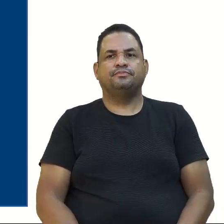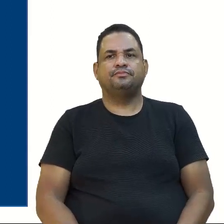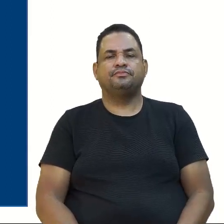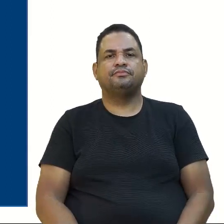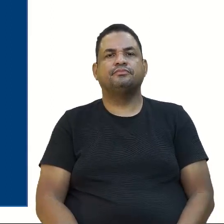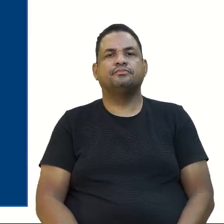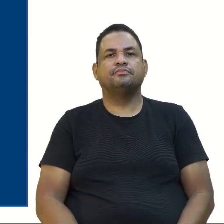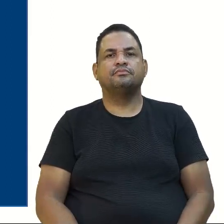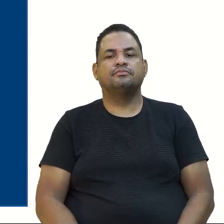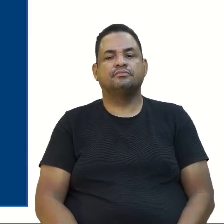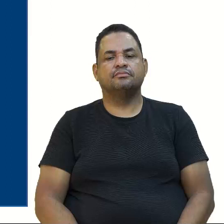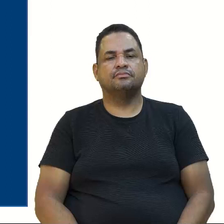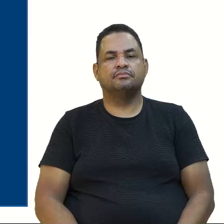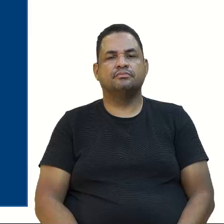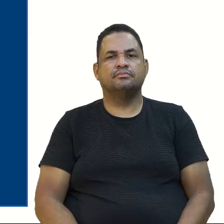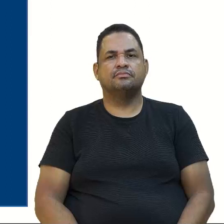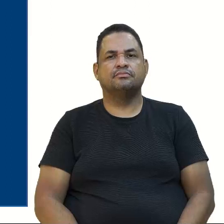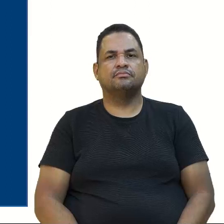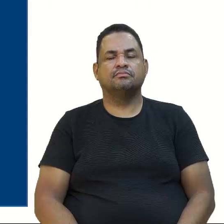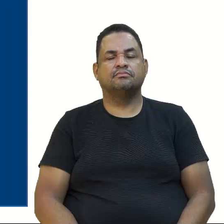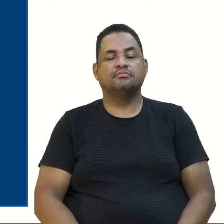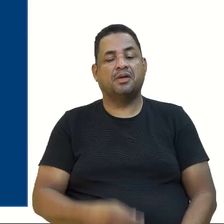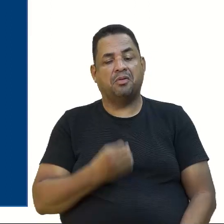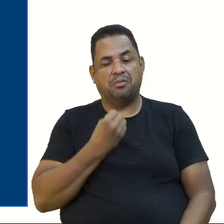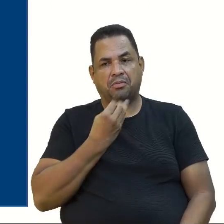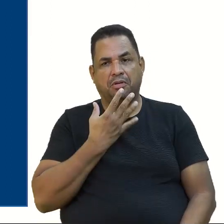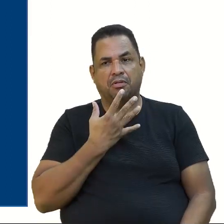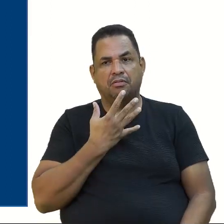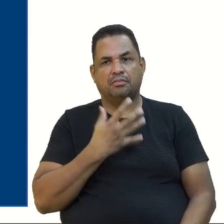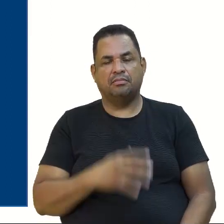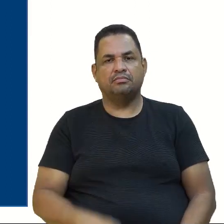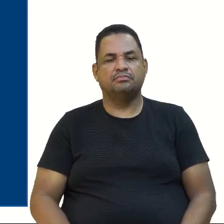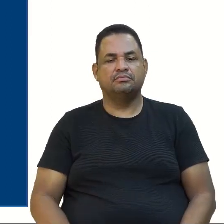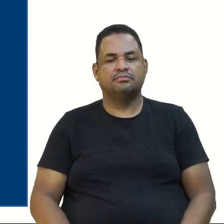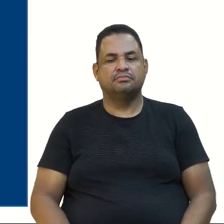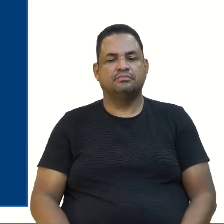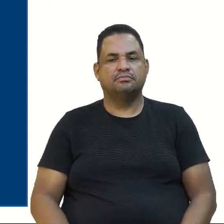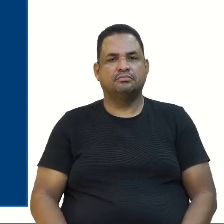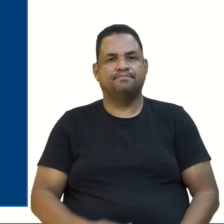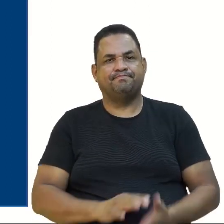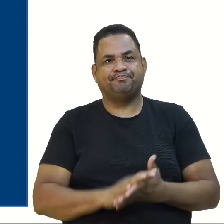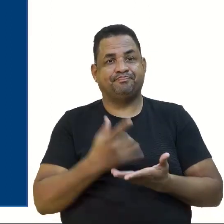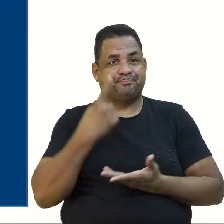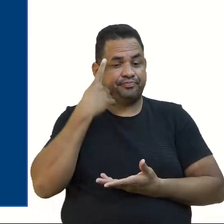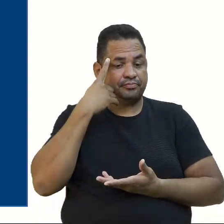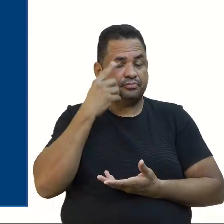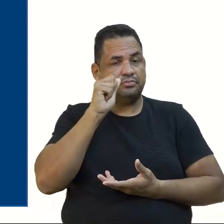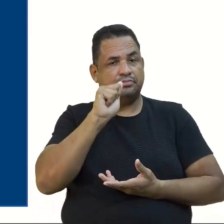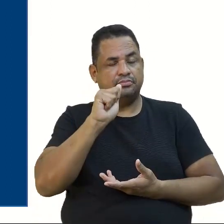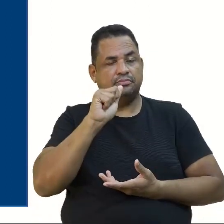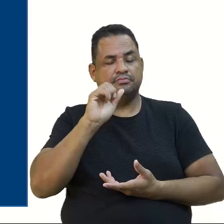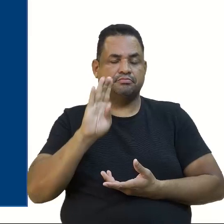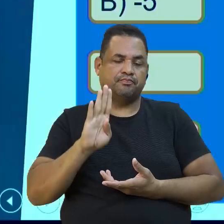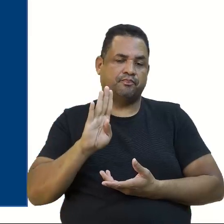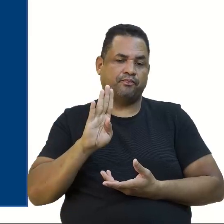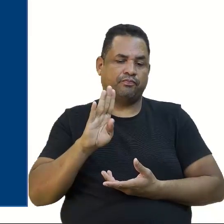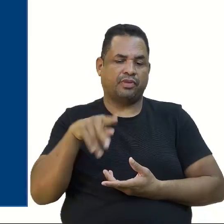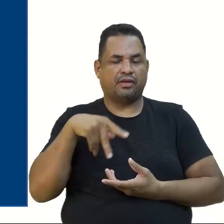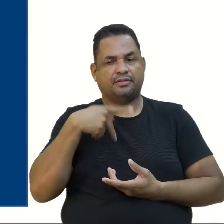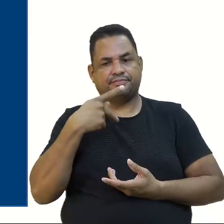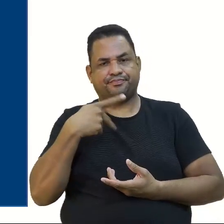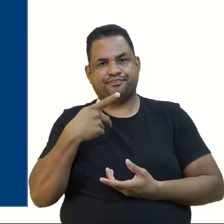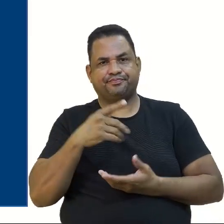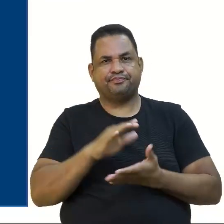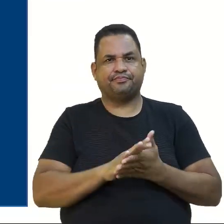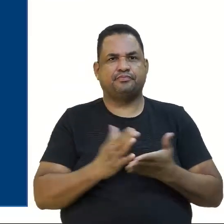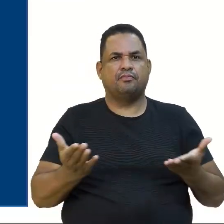Vamos lá. Muito bem. A galera tá ficando entre a A e a D aí, né? Uns estão dizendo que é A, outros estão dizendo que é D. Vamos